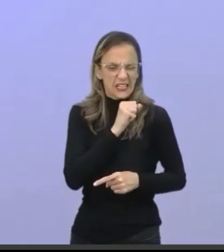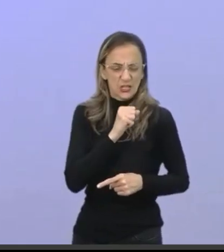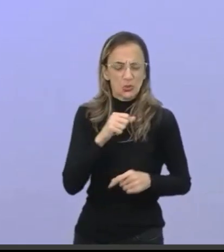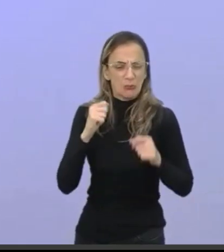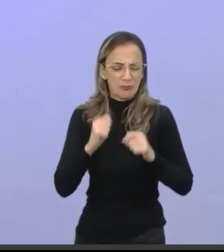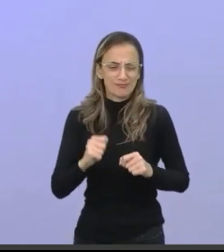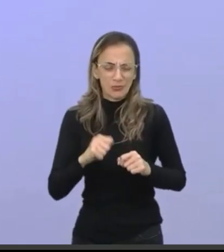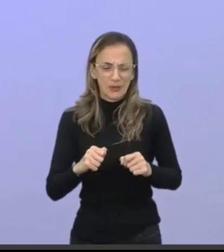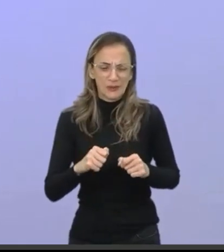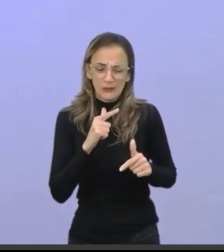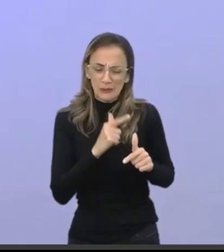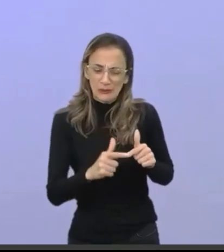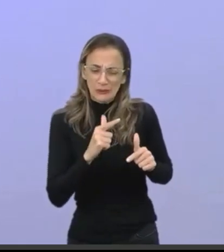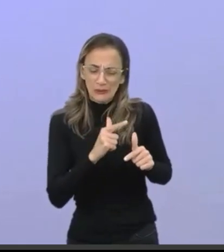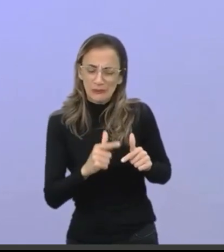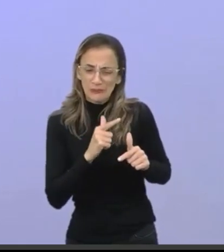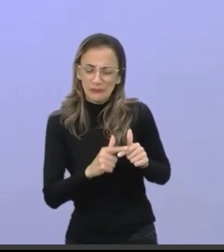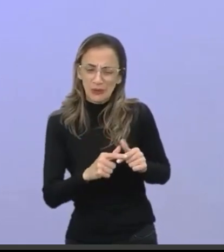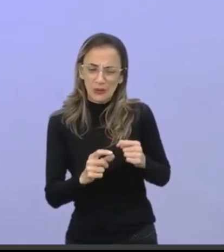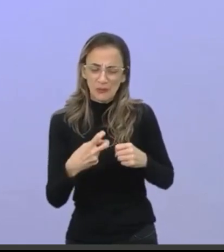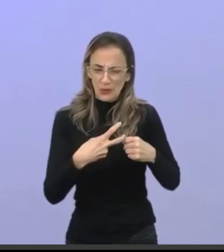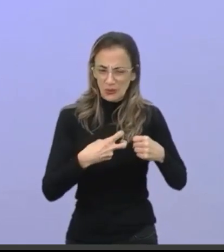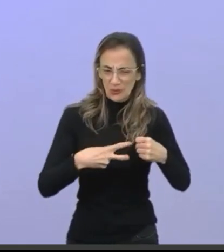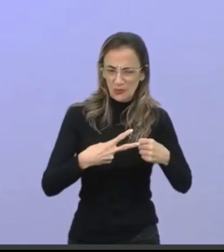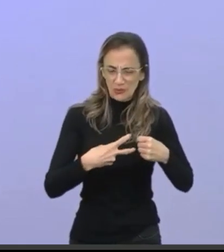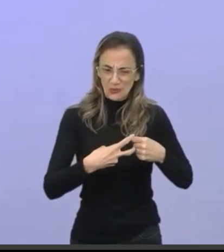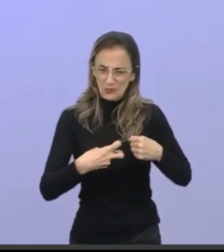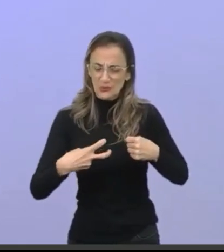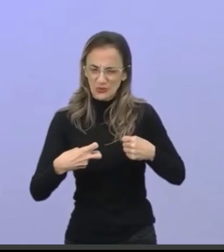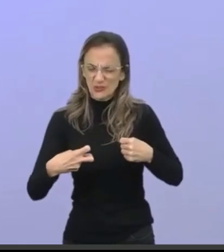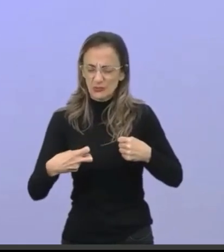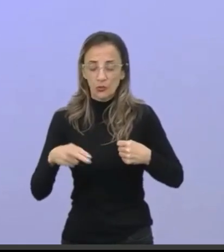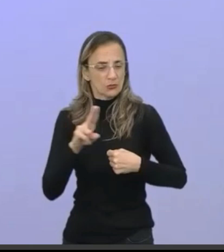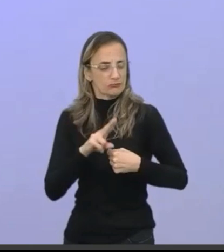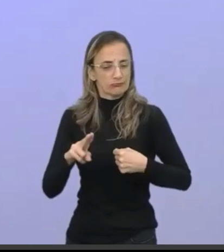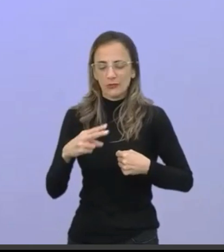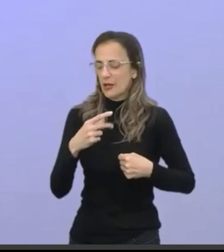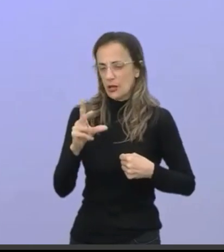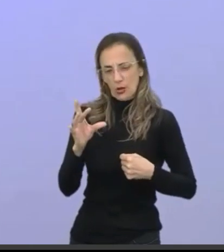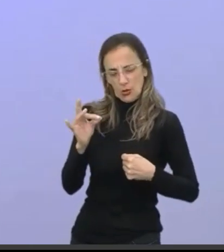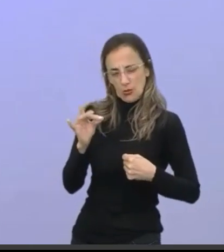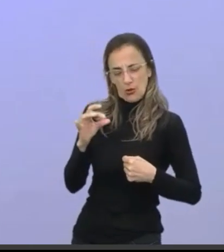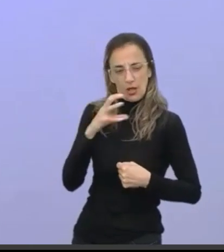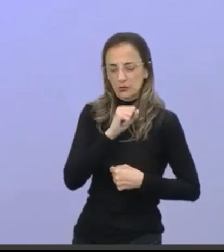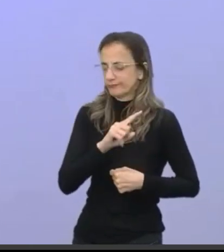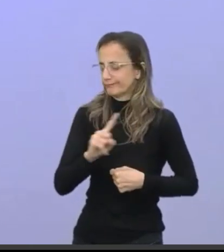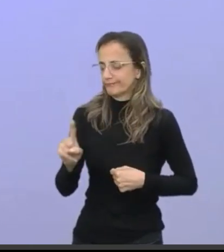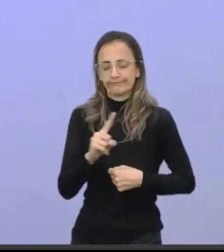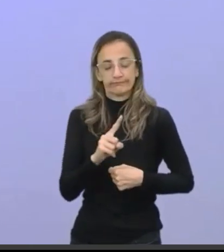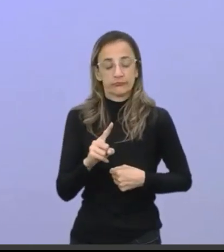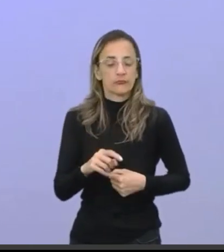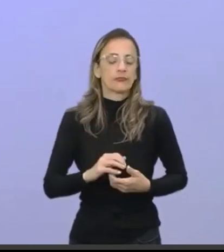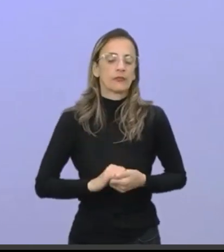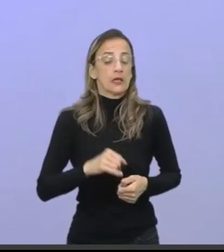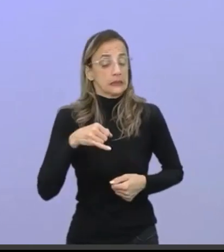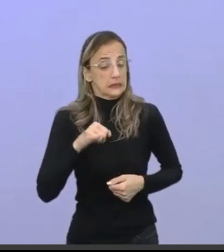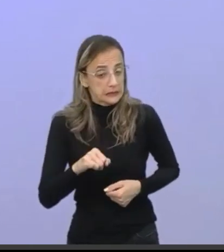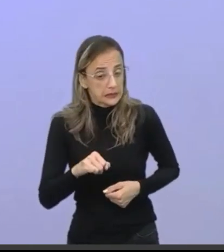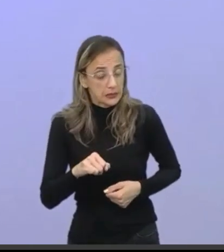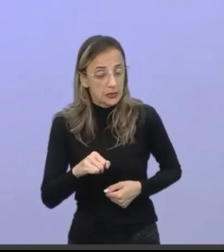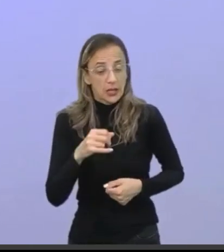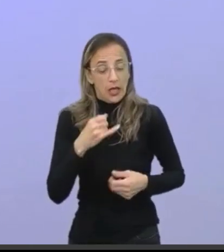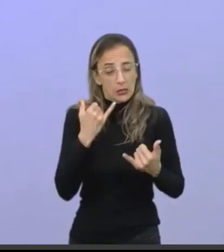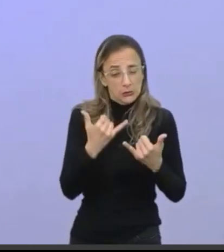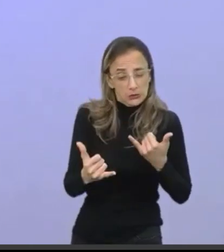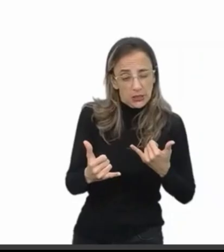aqueles sensores que nós temos ali da shield. Então, não utilize cola quente. Se for o necessário, né, se você achar essa necessidade de fixar a